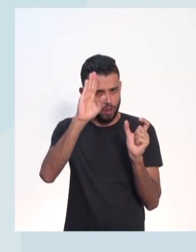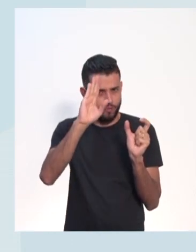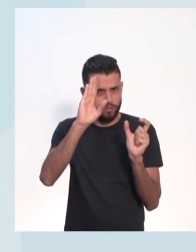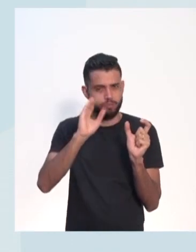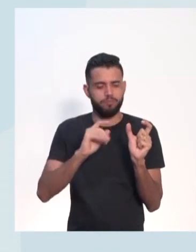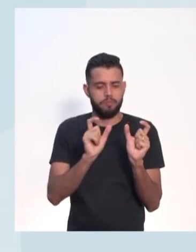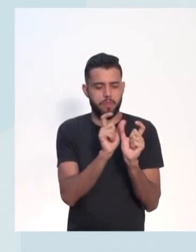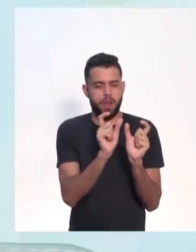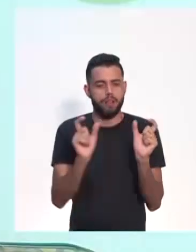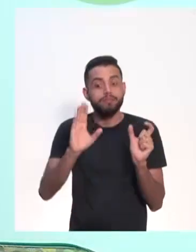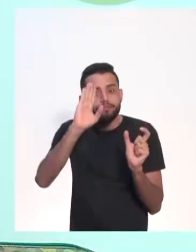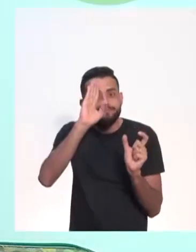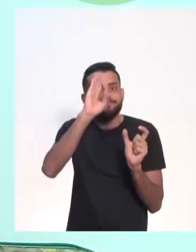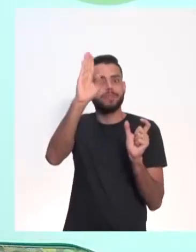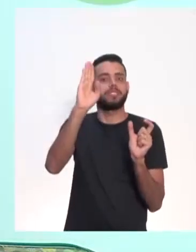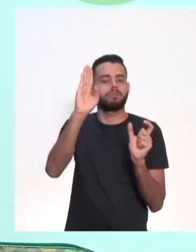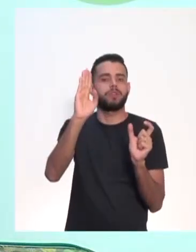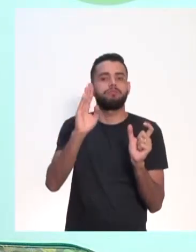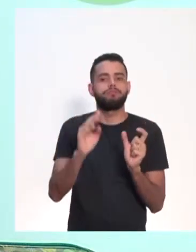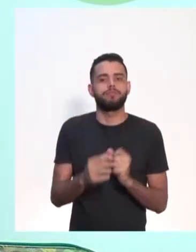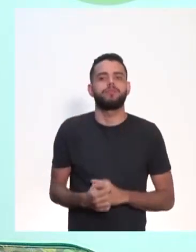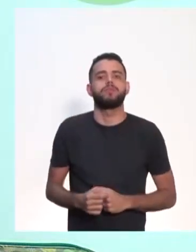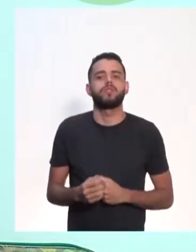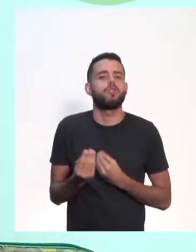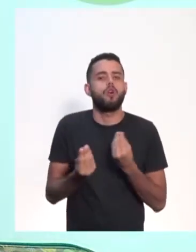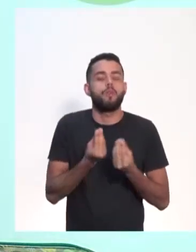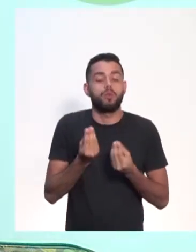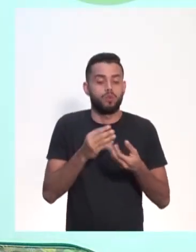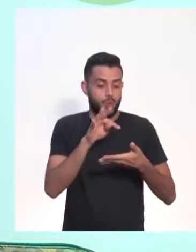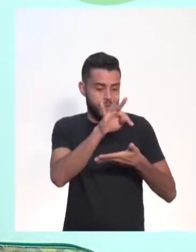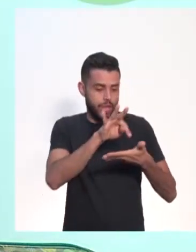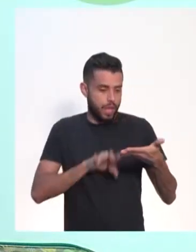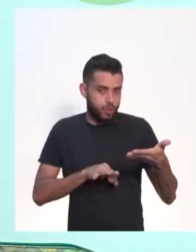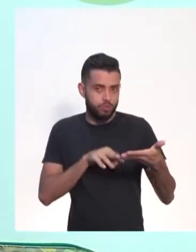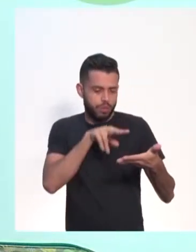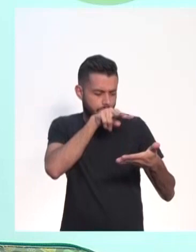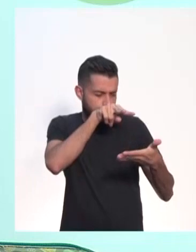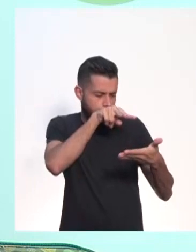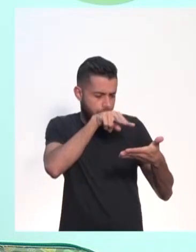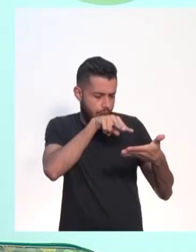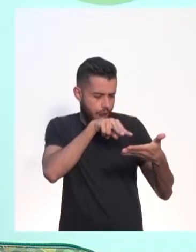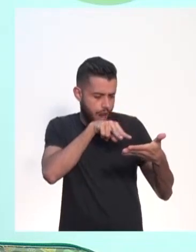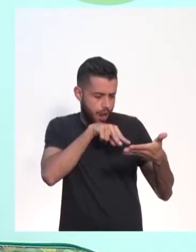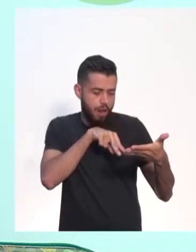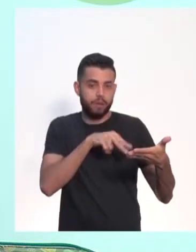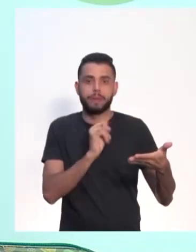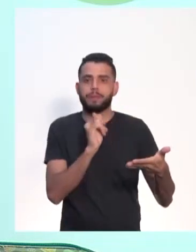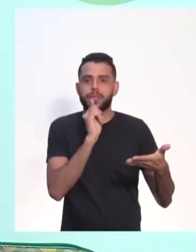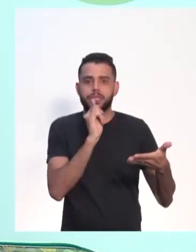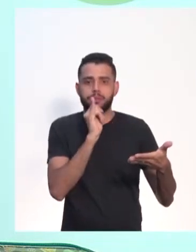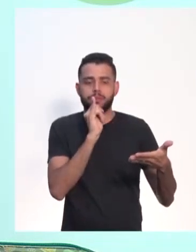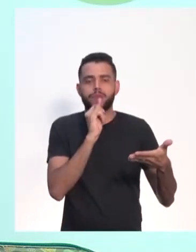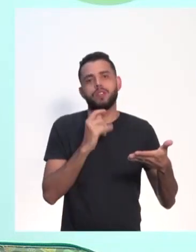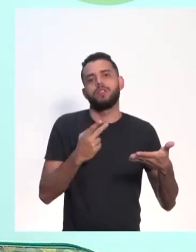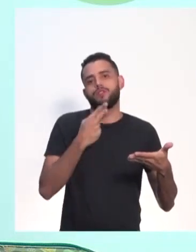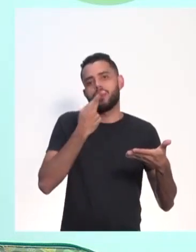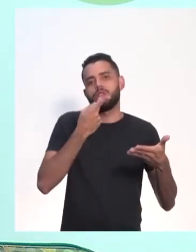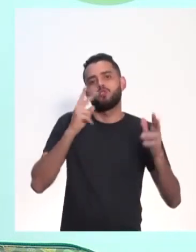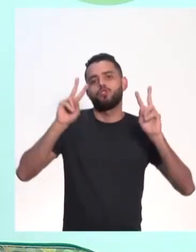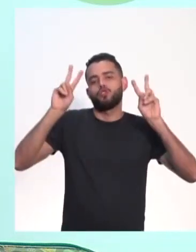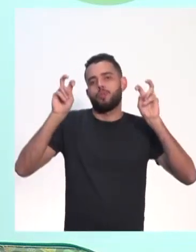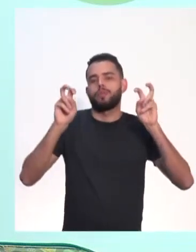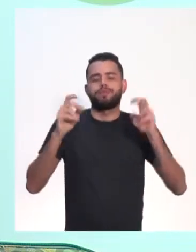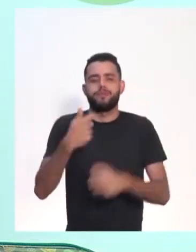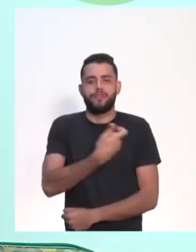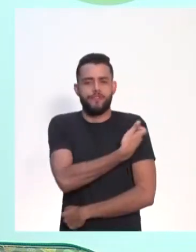nas palavras-chave pensando no texto que a gente está lendo. Se a gente está falando, por um exemplo, sobre